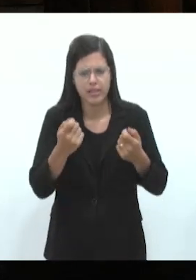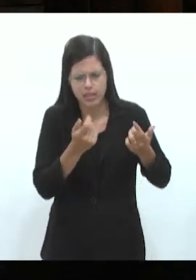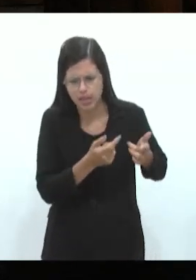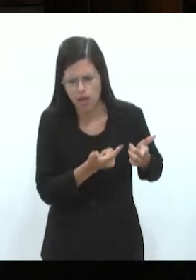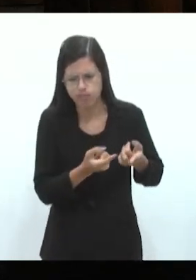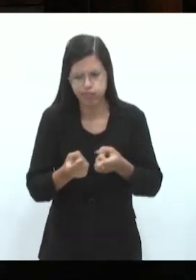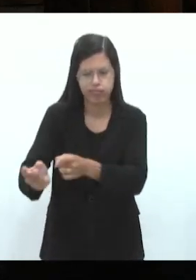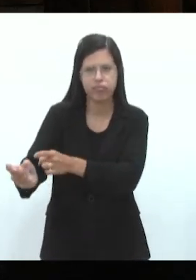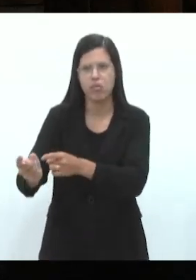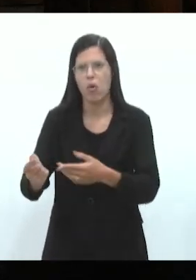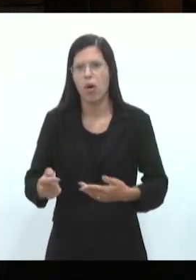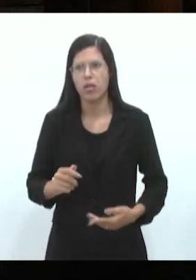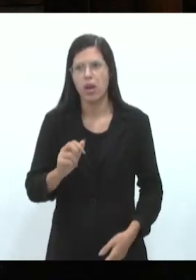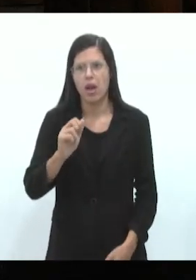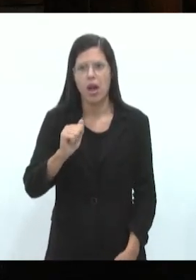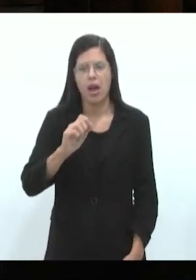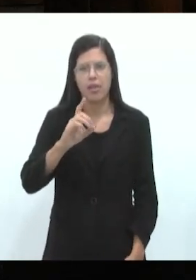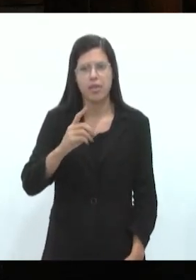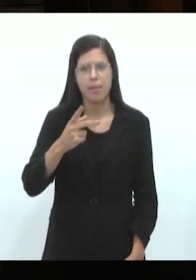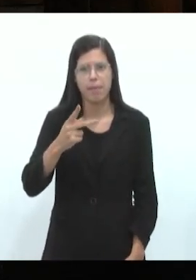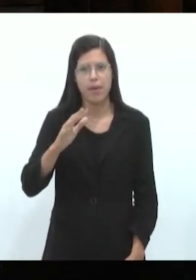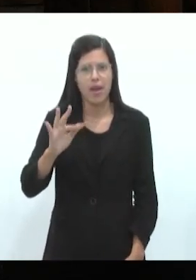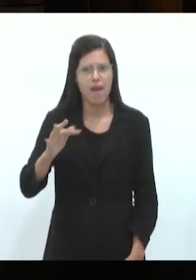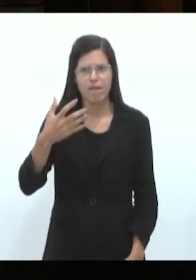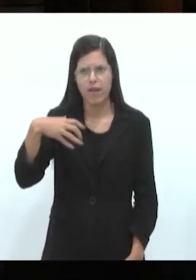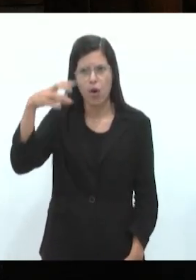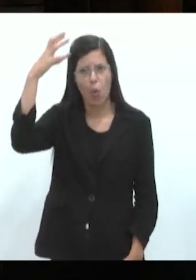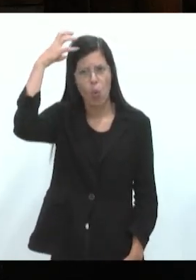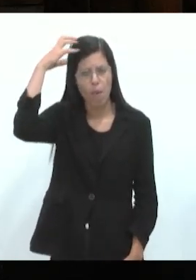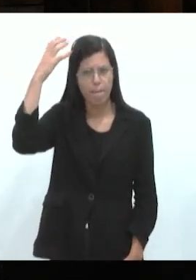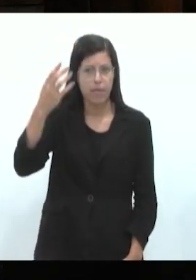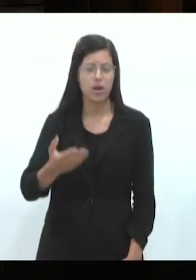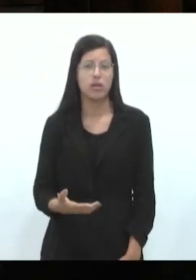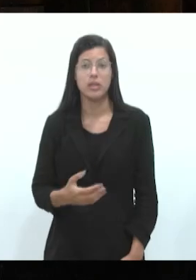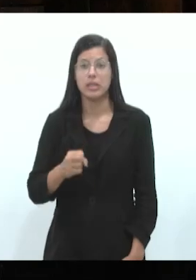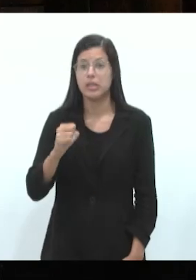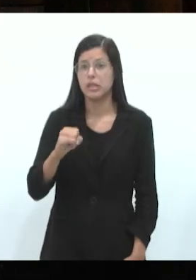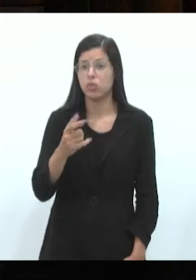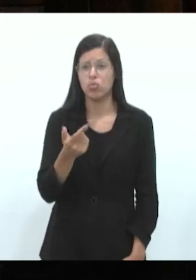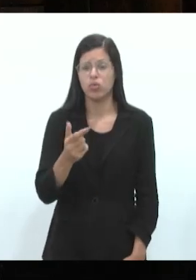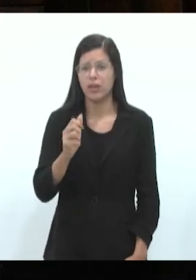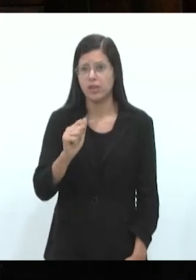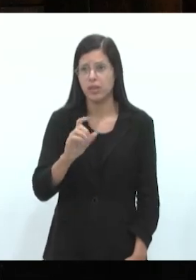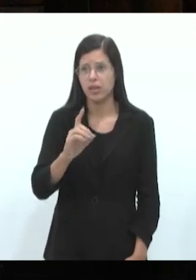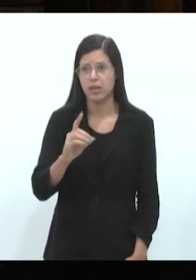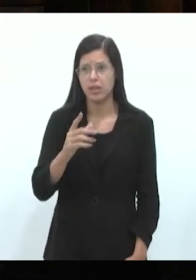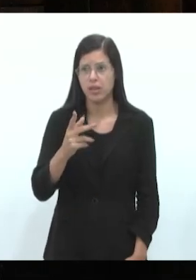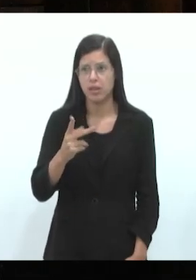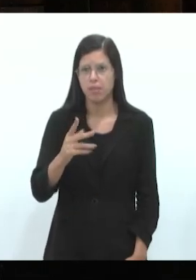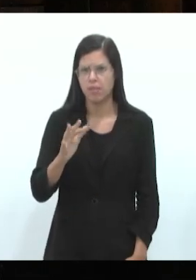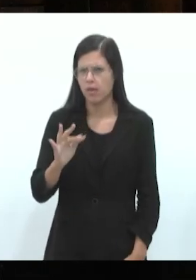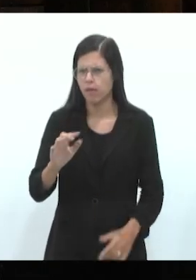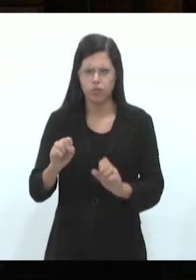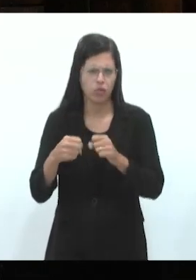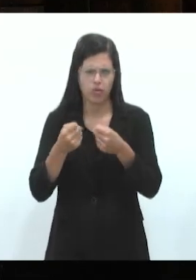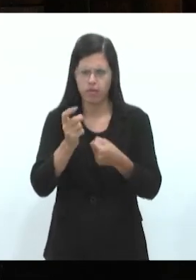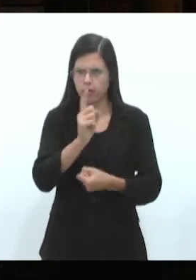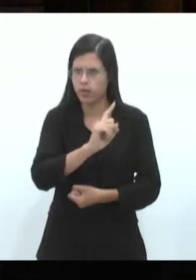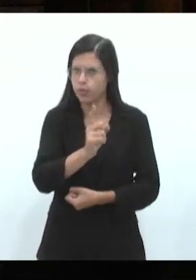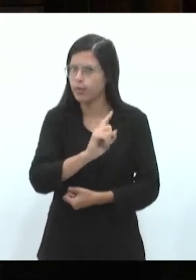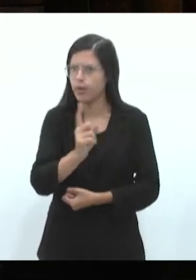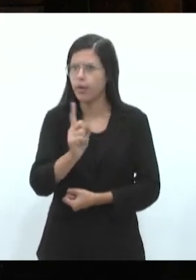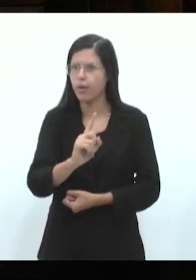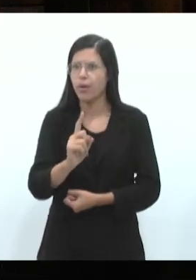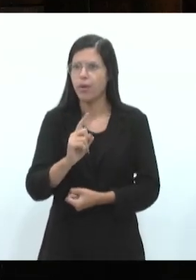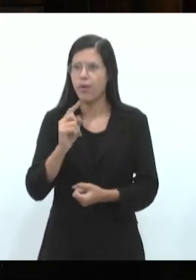a DPF a culpada. Se não tivesse a DPF, e não estou aqui defendendo a DPF, eu